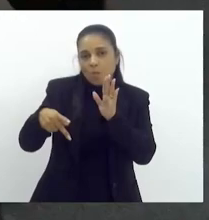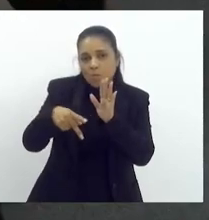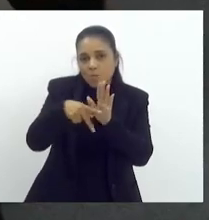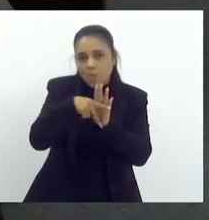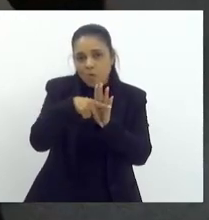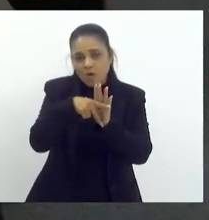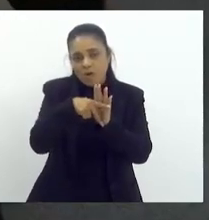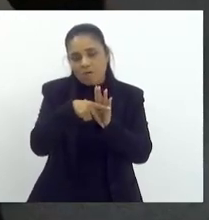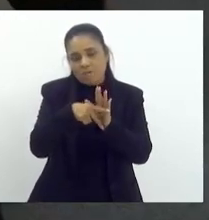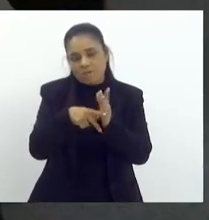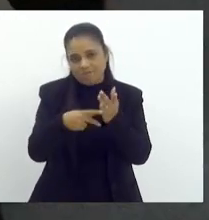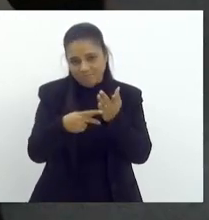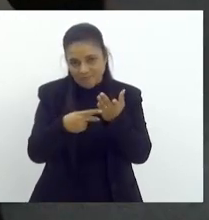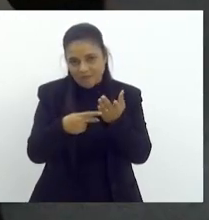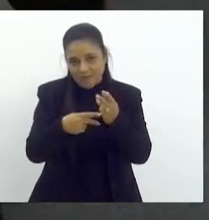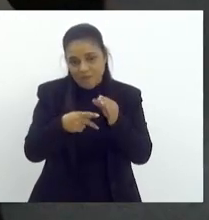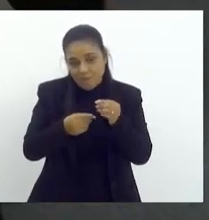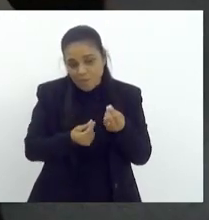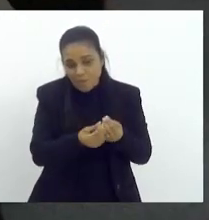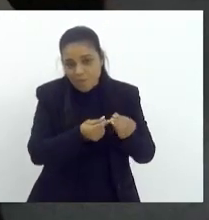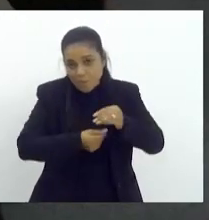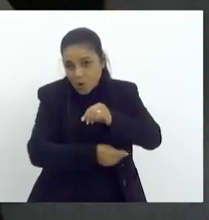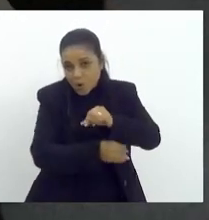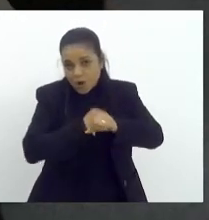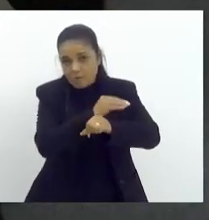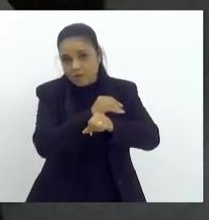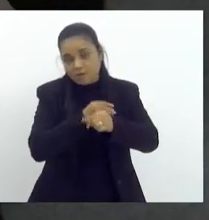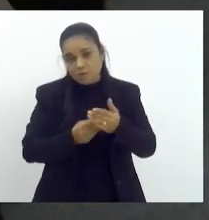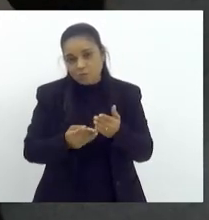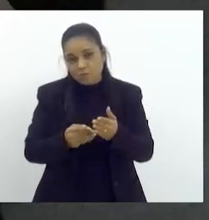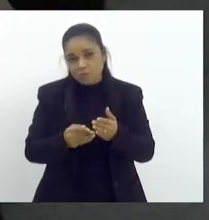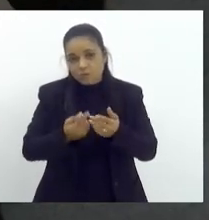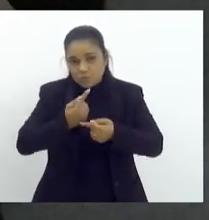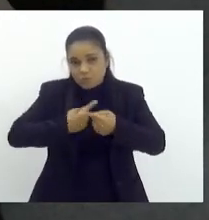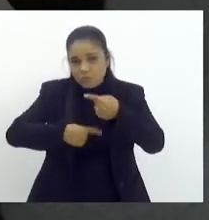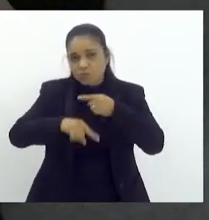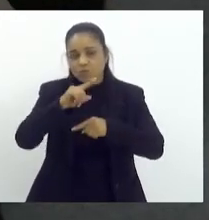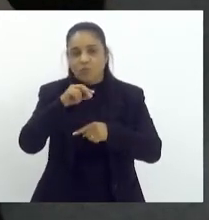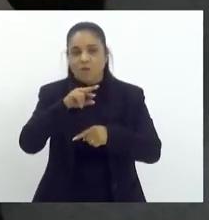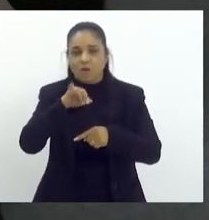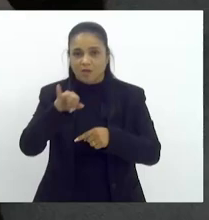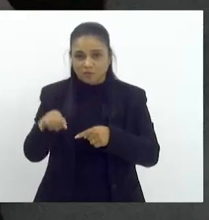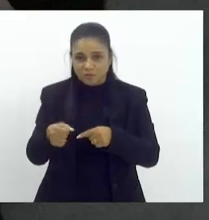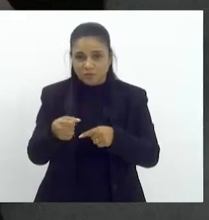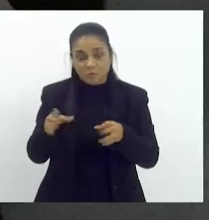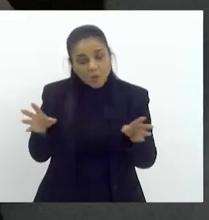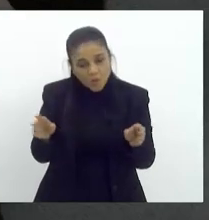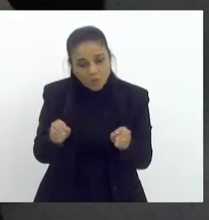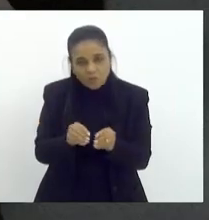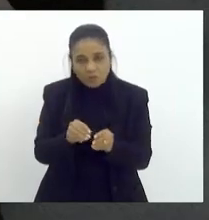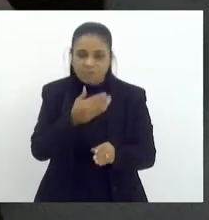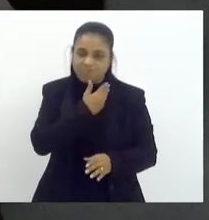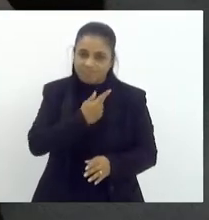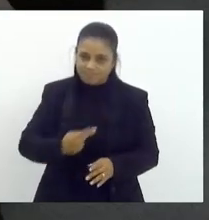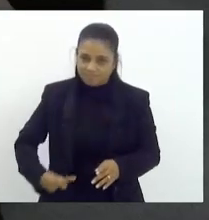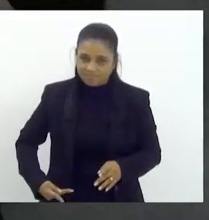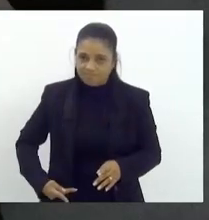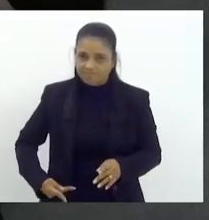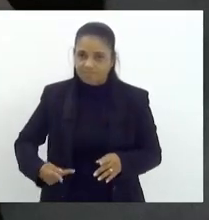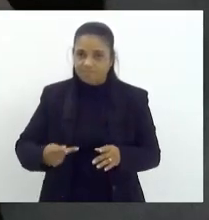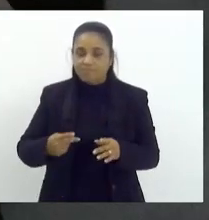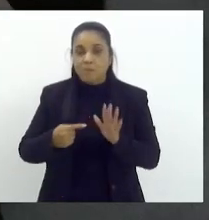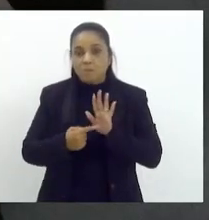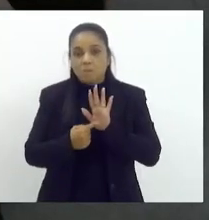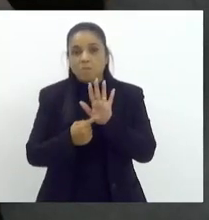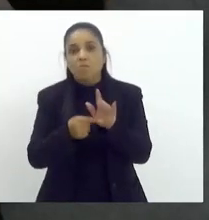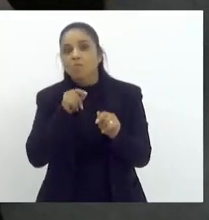extrema pobreza no Rio de Janeiro que é o supera então para concluir senhor presidente eu quero destacar o seguinte só pode receber